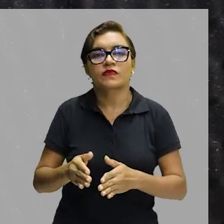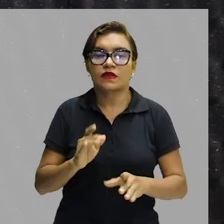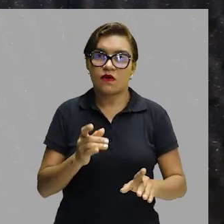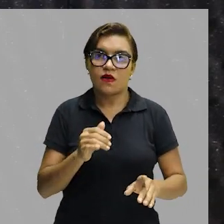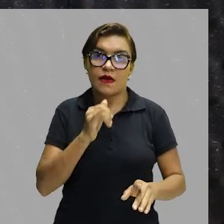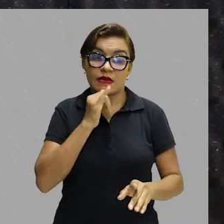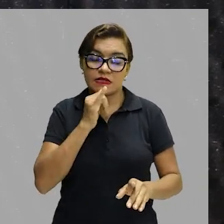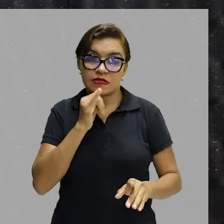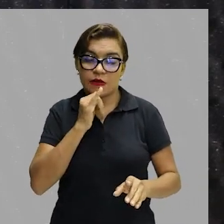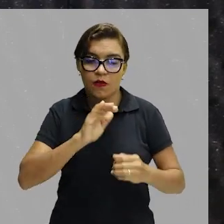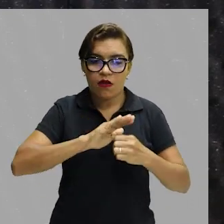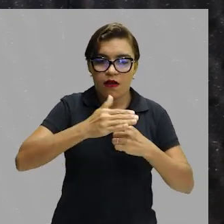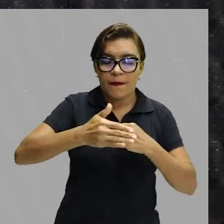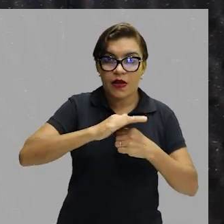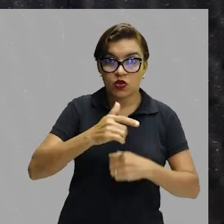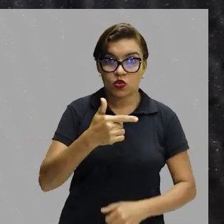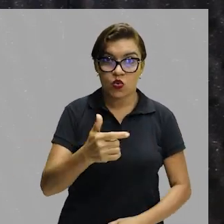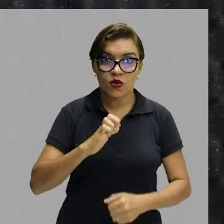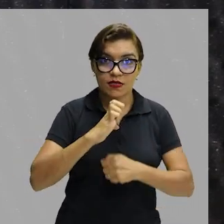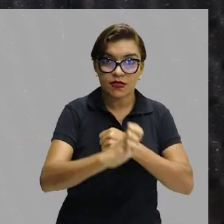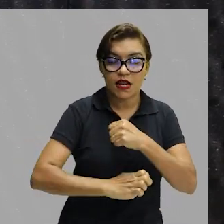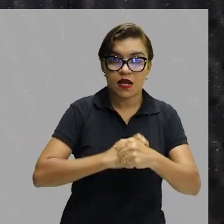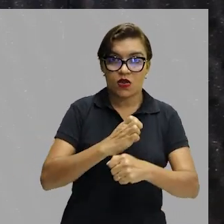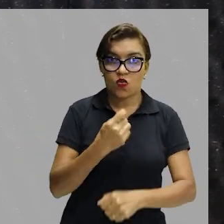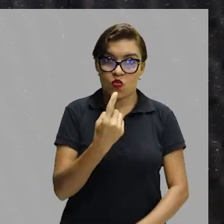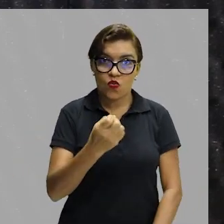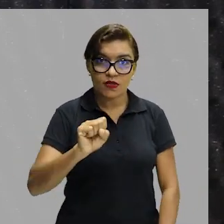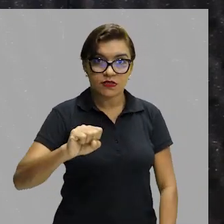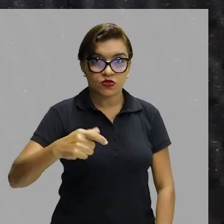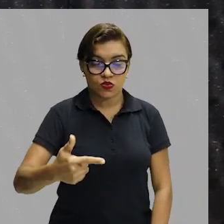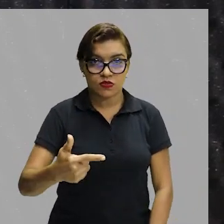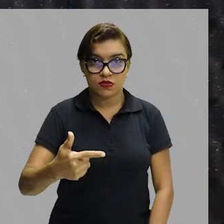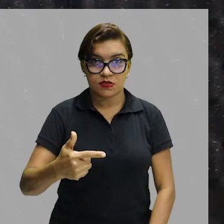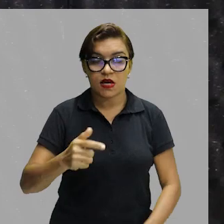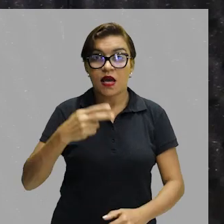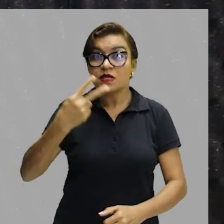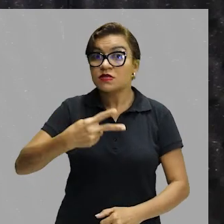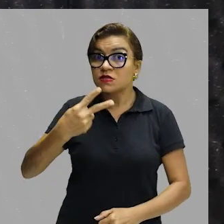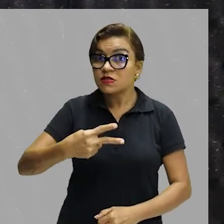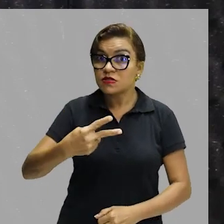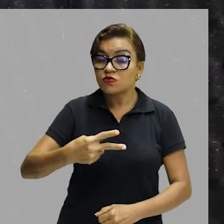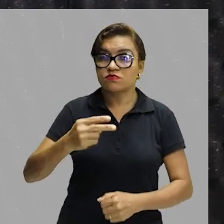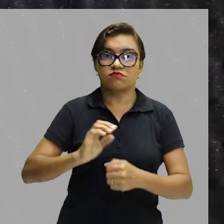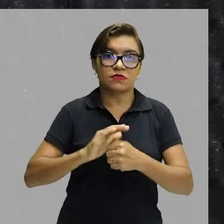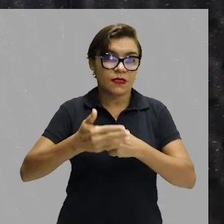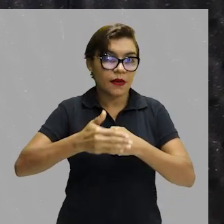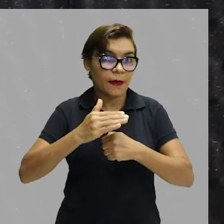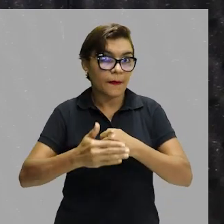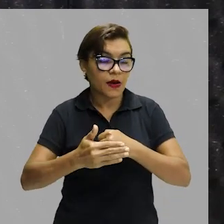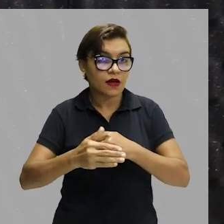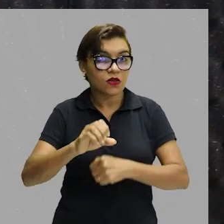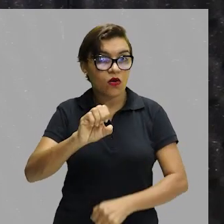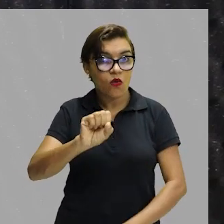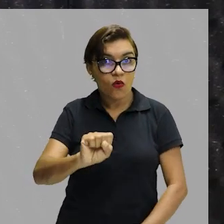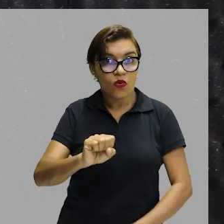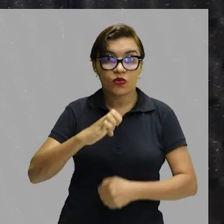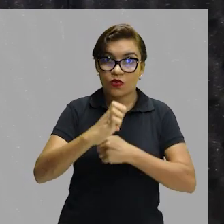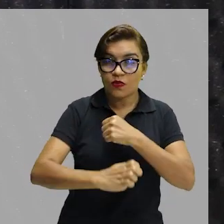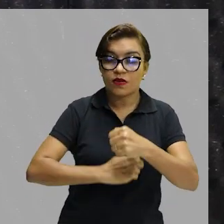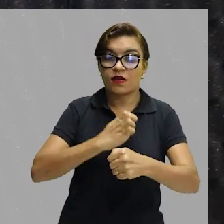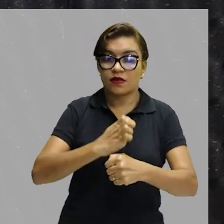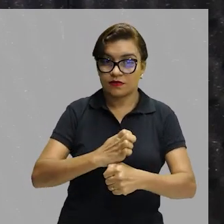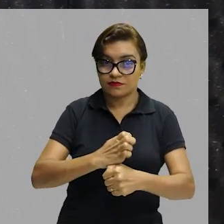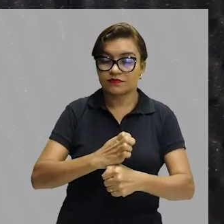2 elétrons, 1s2. Na segunda camada, 8 elétrons. Olha aqui, turma. 2s2,